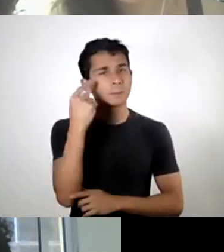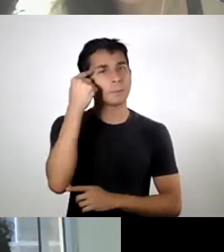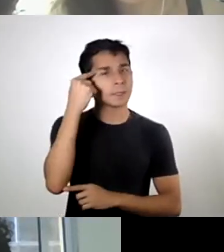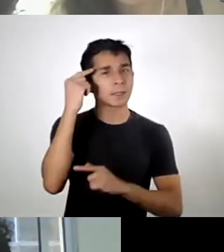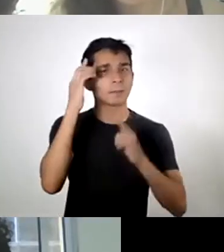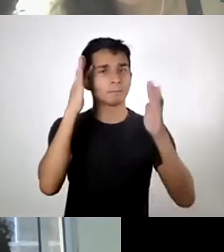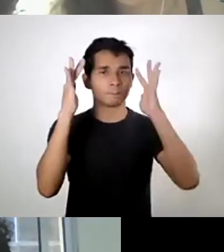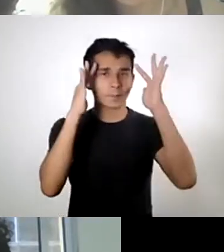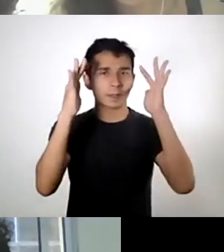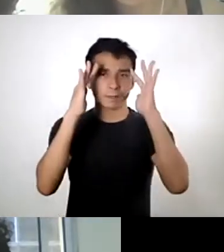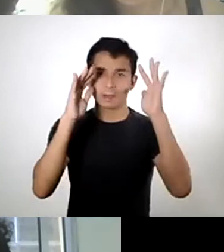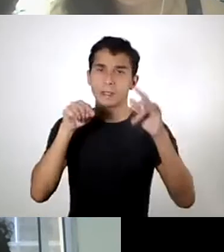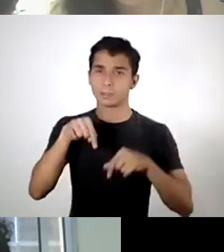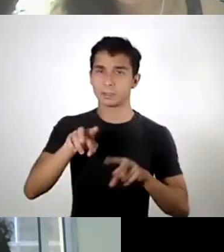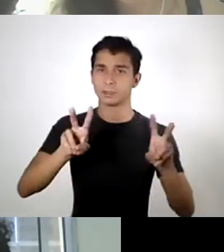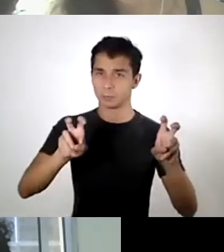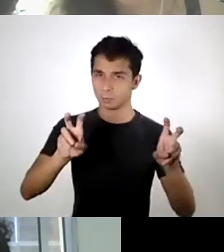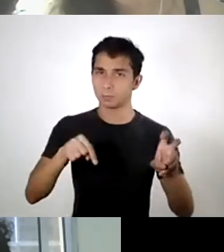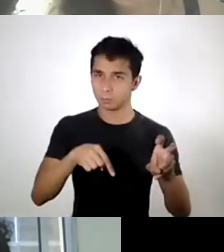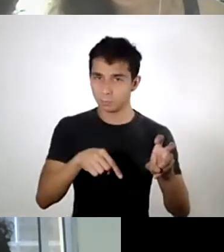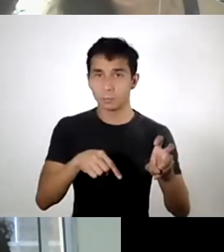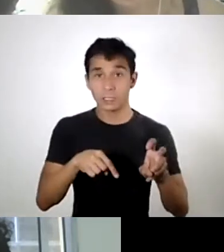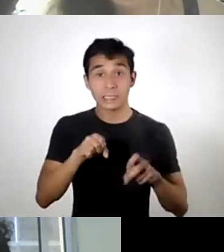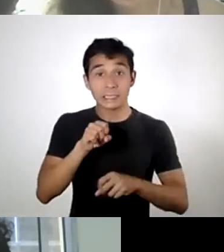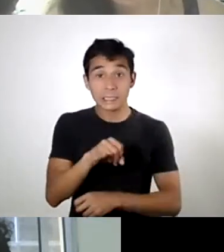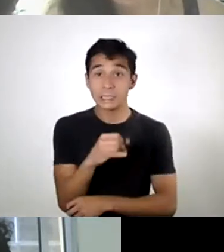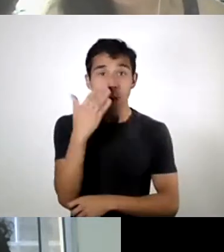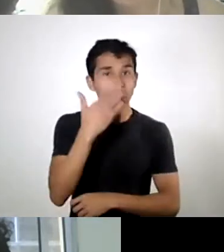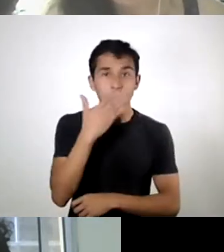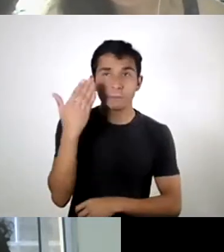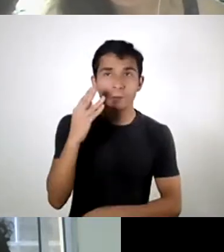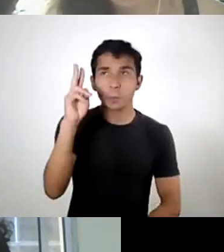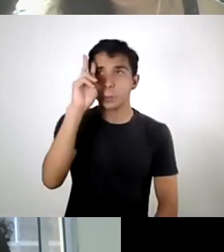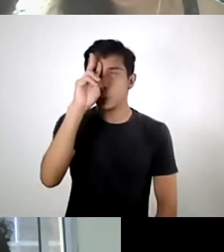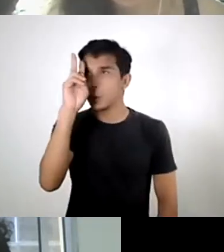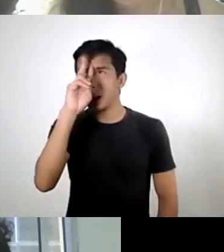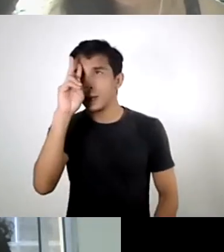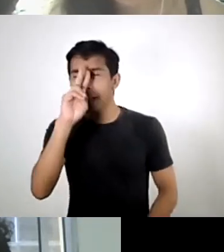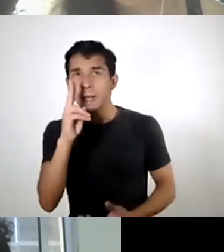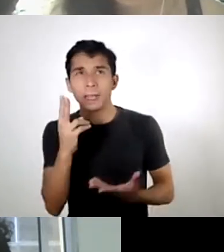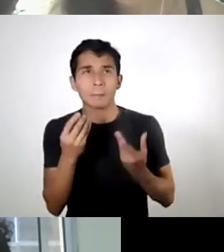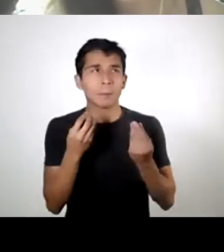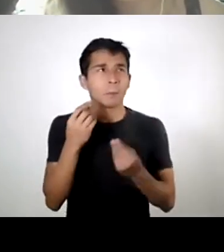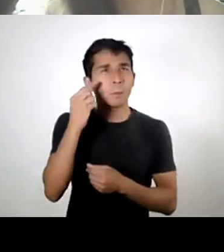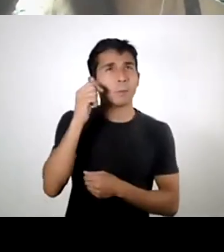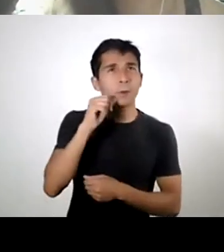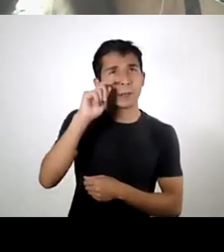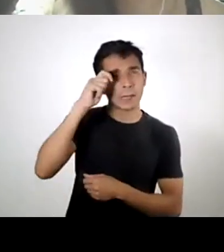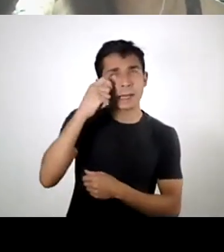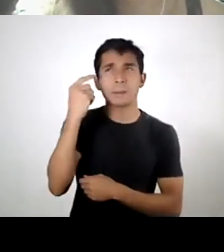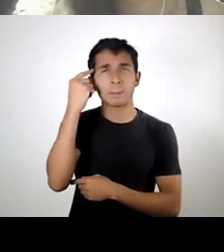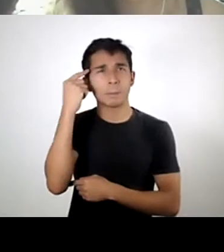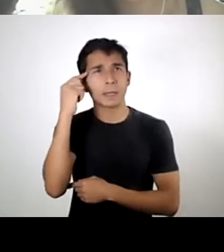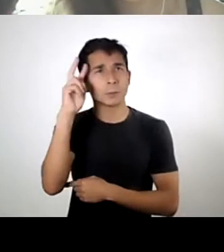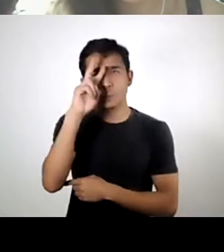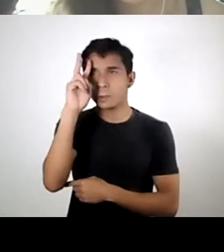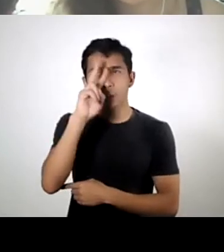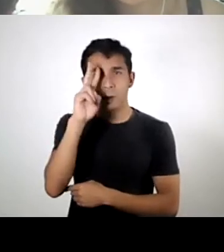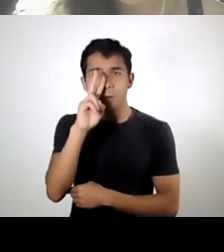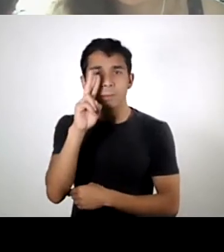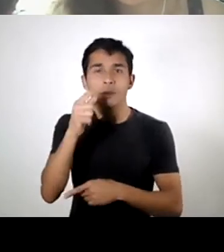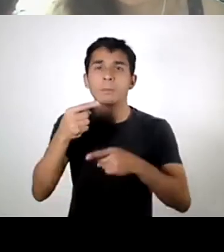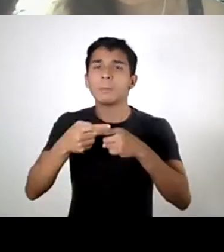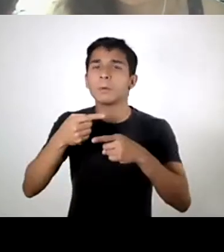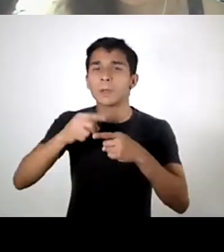pensar sobre isso. Se vocês não viram, se está difícil lembrar, aí se pergunta, mas por que será? Né? E aí